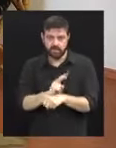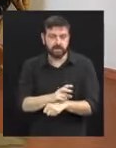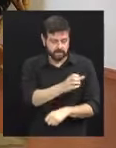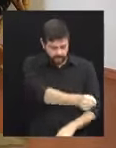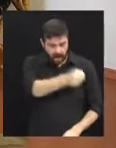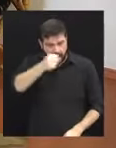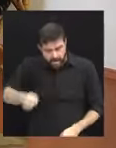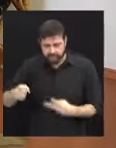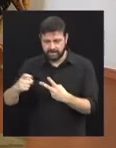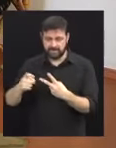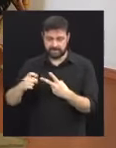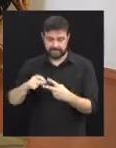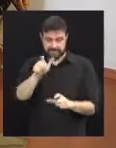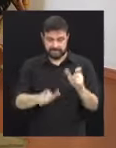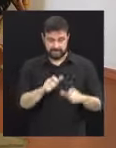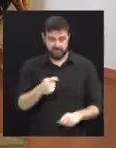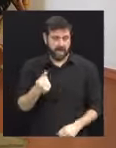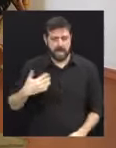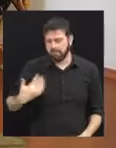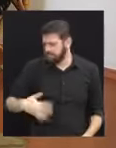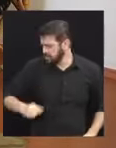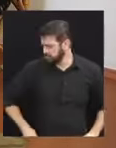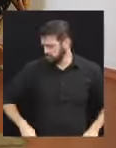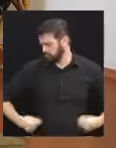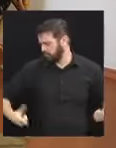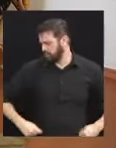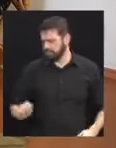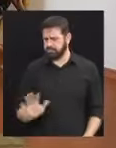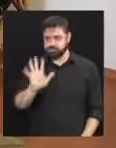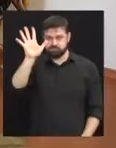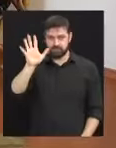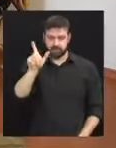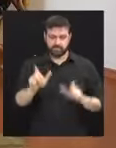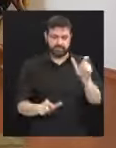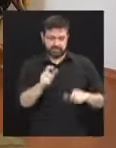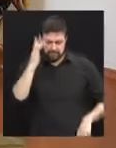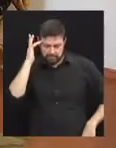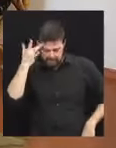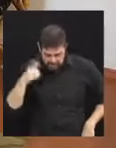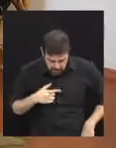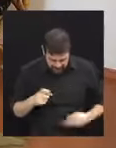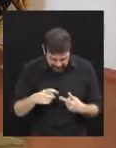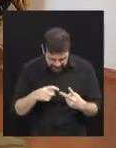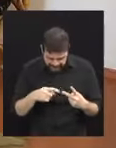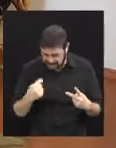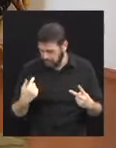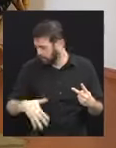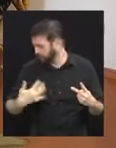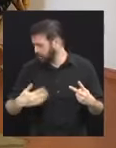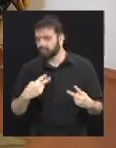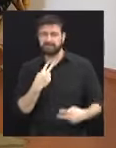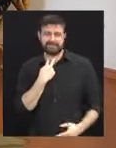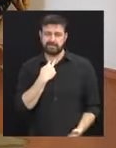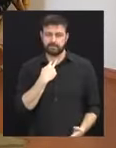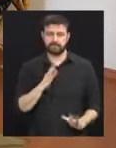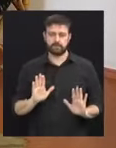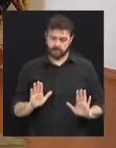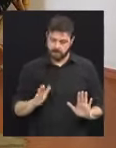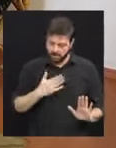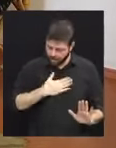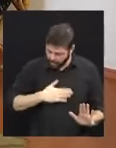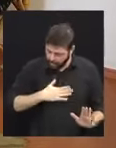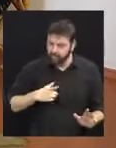veterinário, que não custa horrores, né? A pessoa às vezes acha que uma consulta custa assim coisa que não vai dar. Dá! Existem